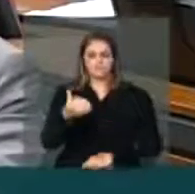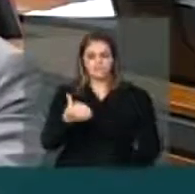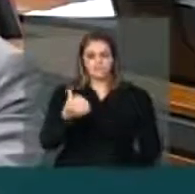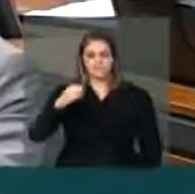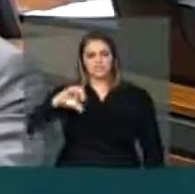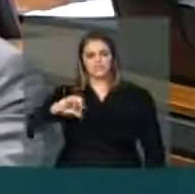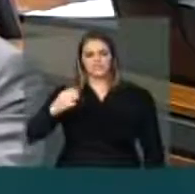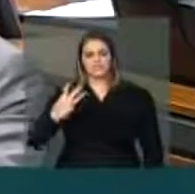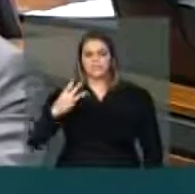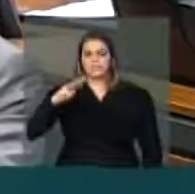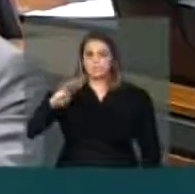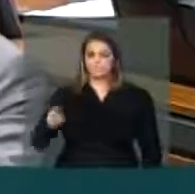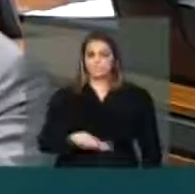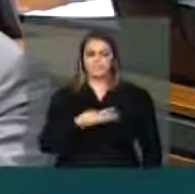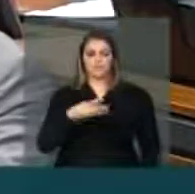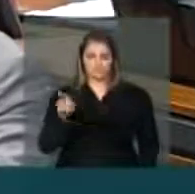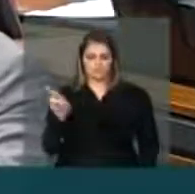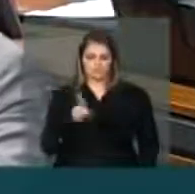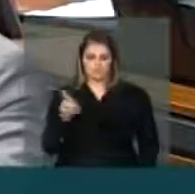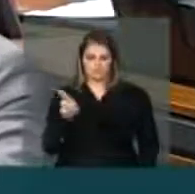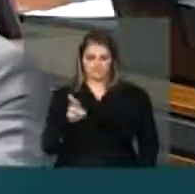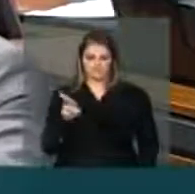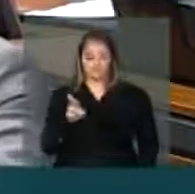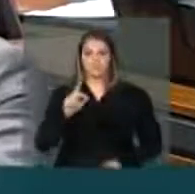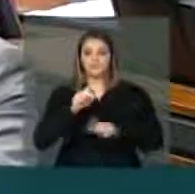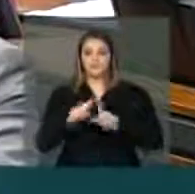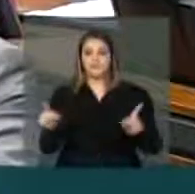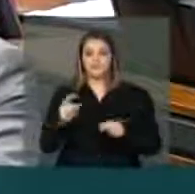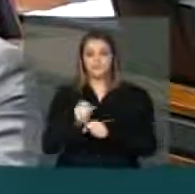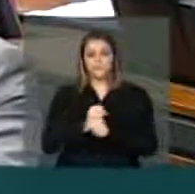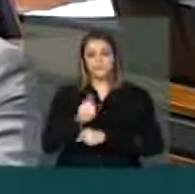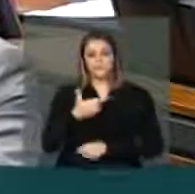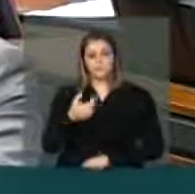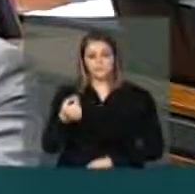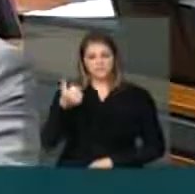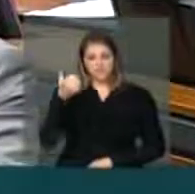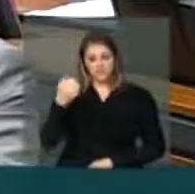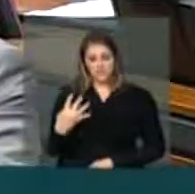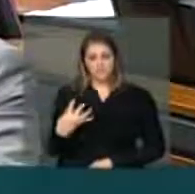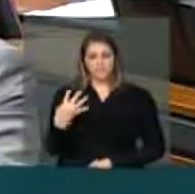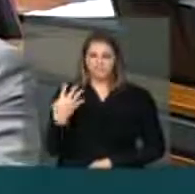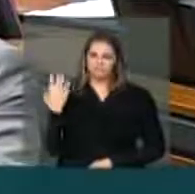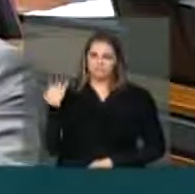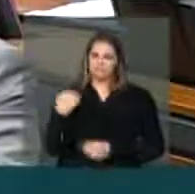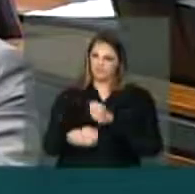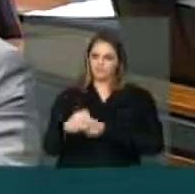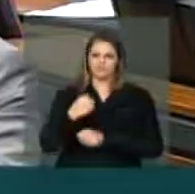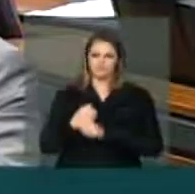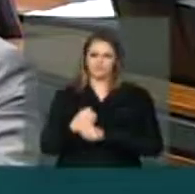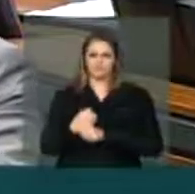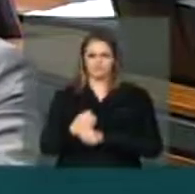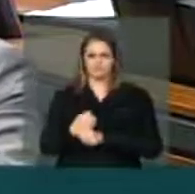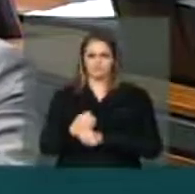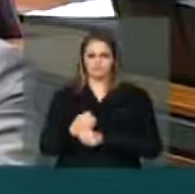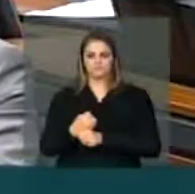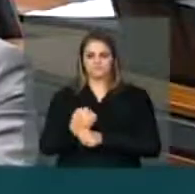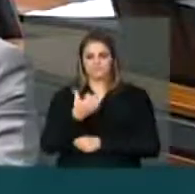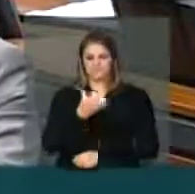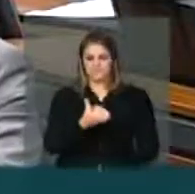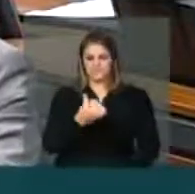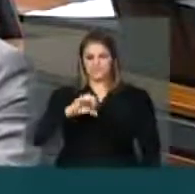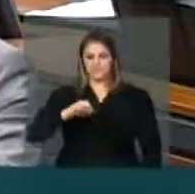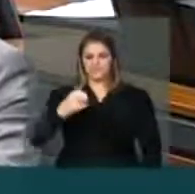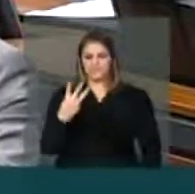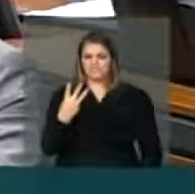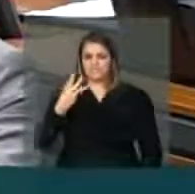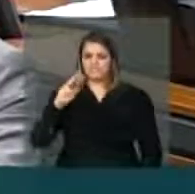R$ 693 milhões. No ano de 2014, ano passado, ano da eleição, esses 693